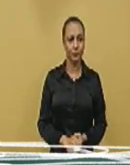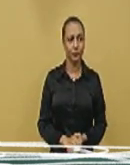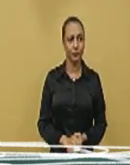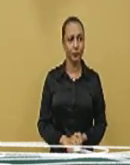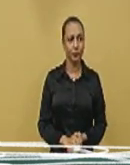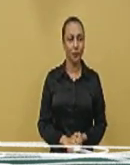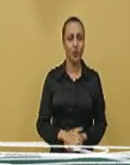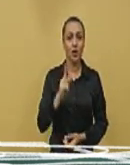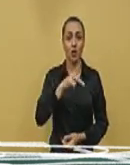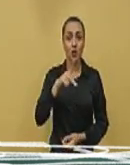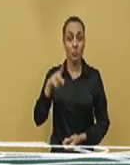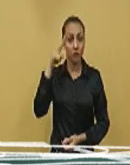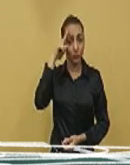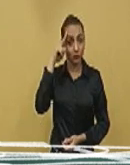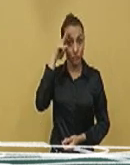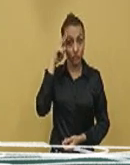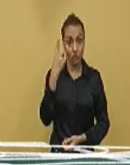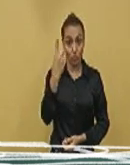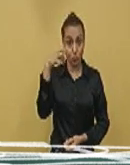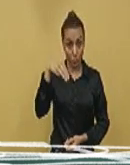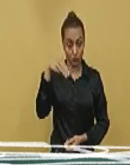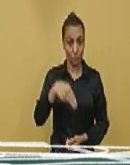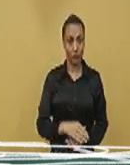Professor Joel, se o senhor tem um minuto.